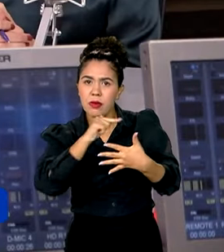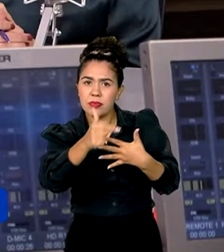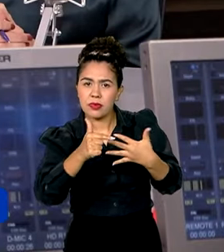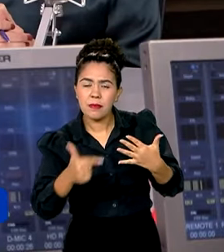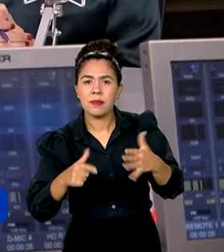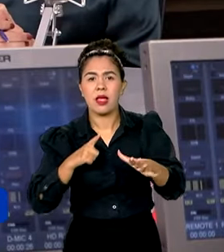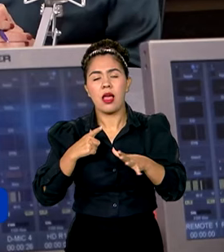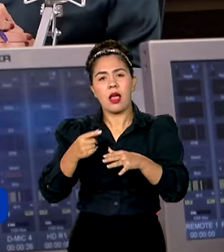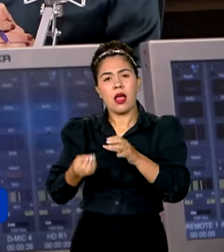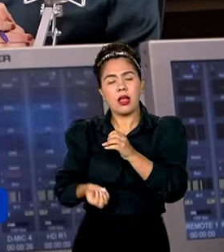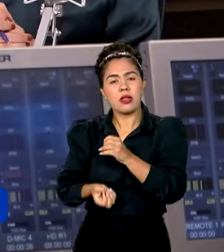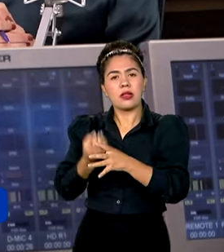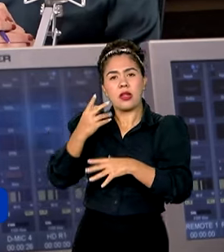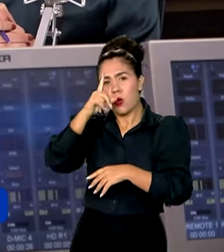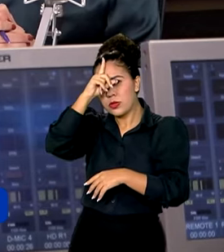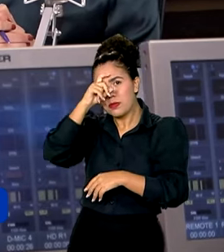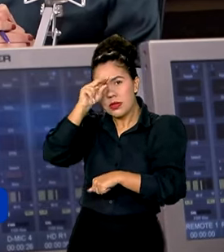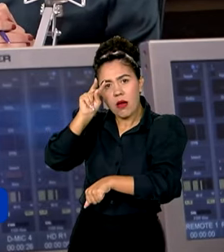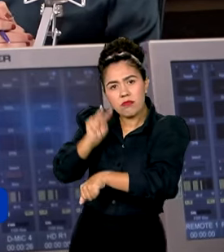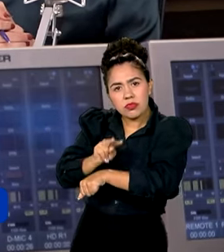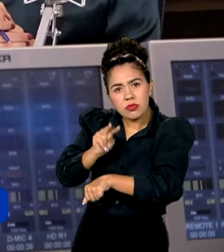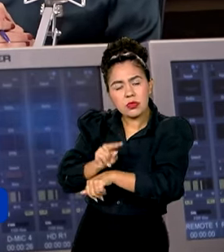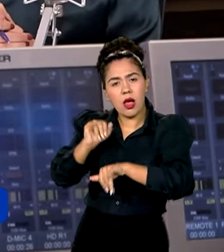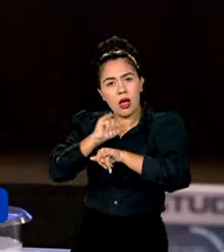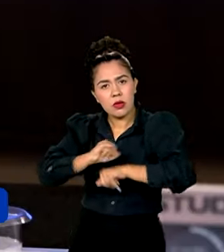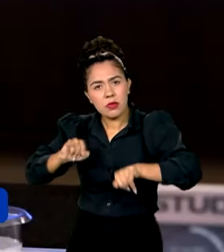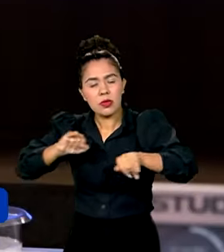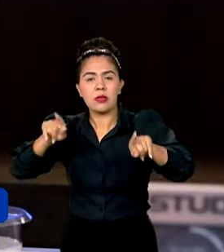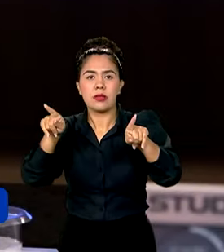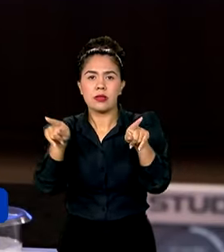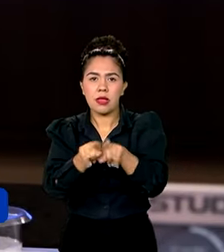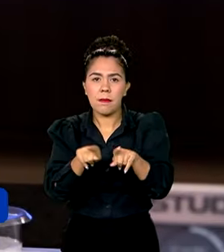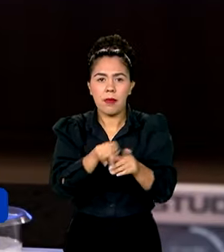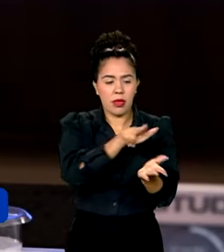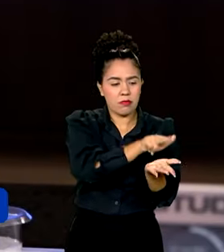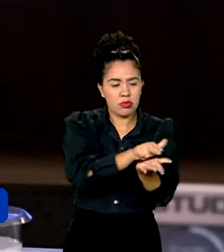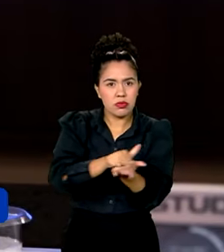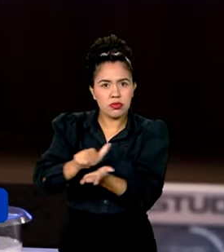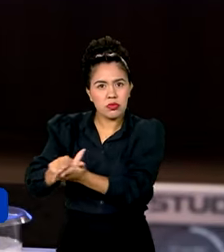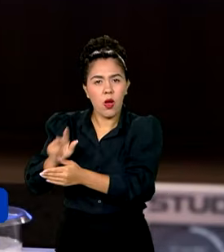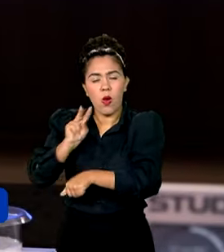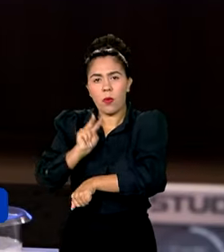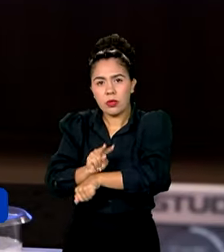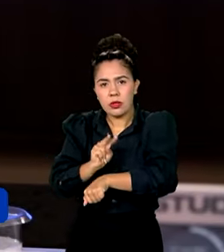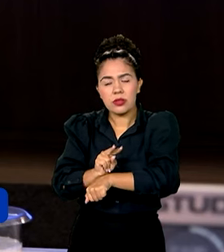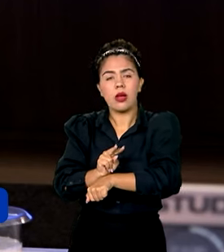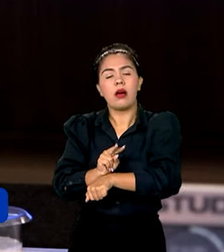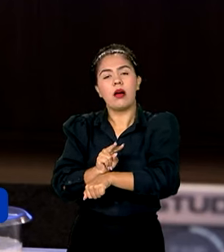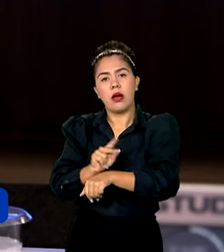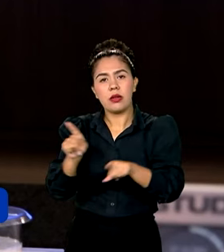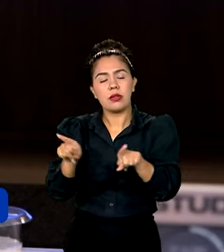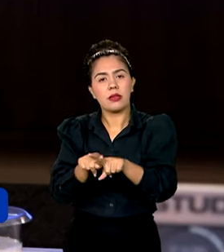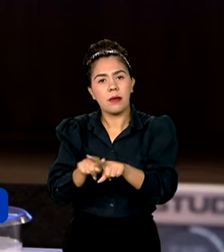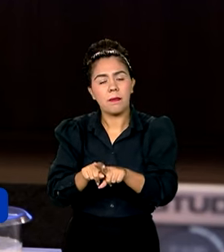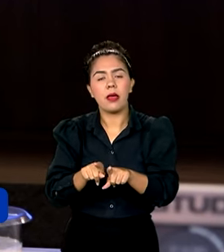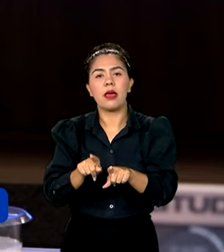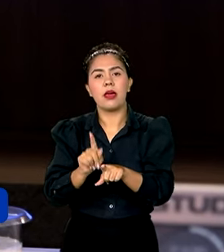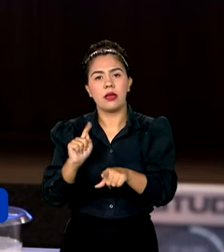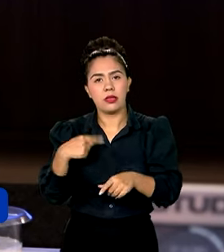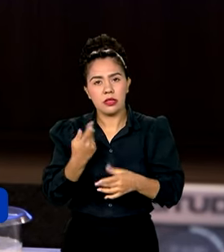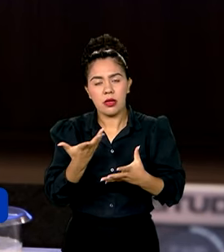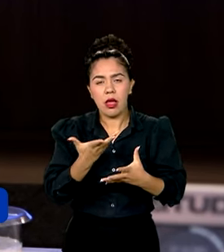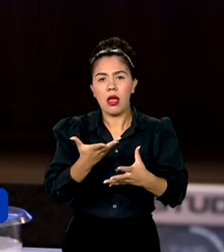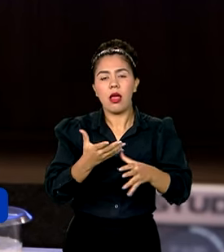campanha abertura de leitos nós atuamos no sentido de antecipar a entrega de